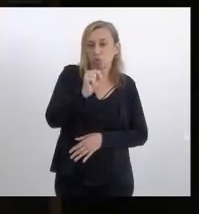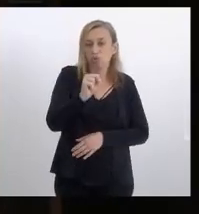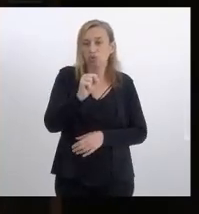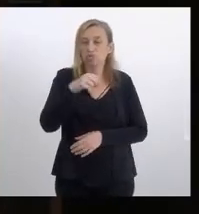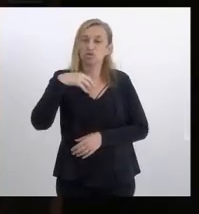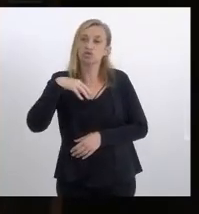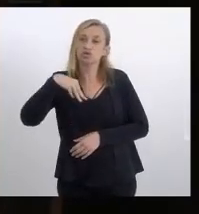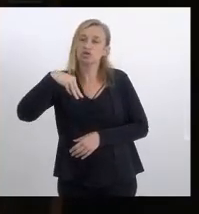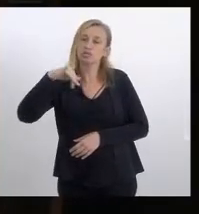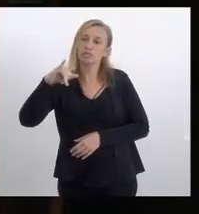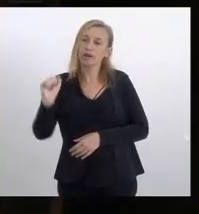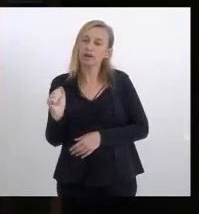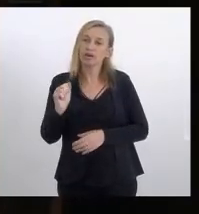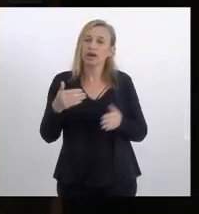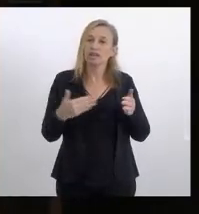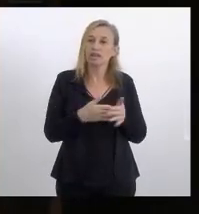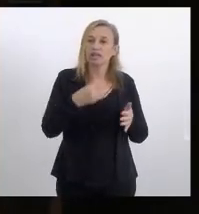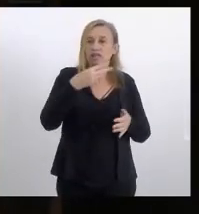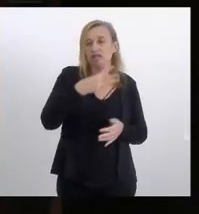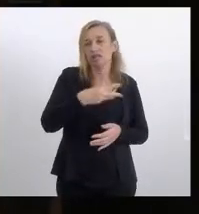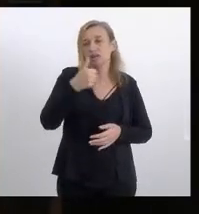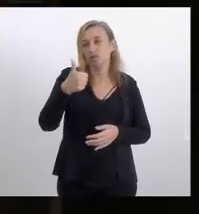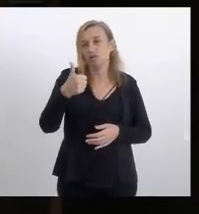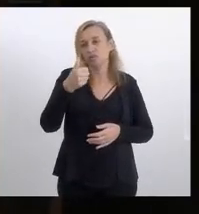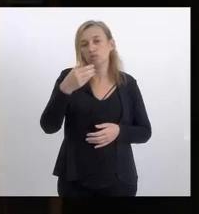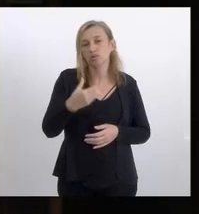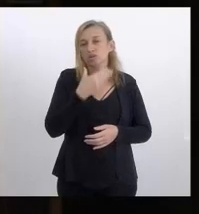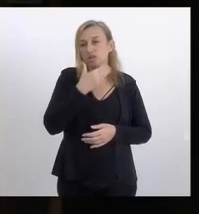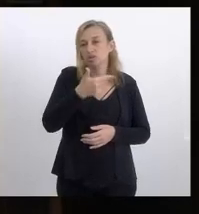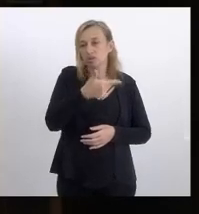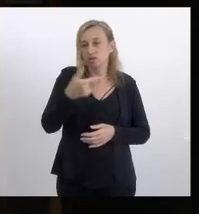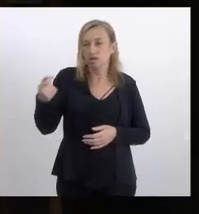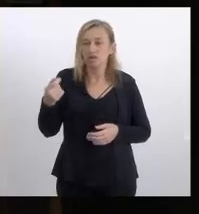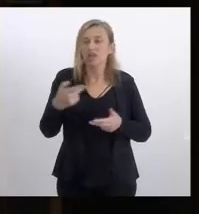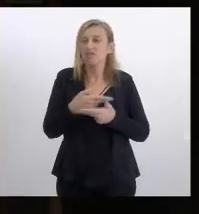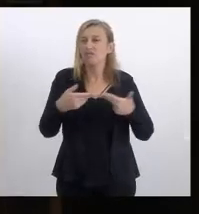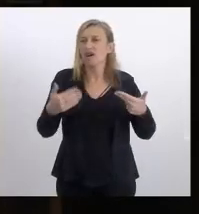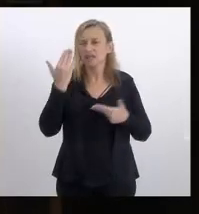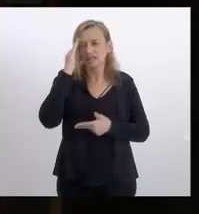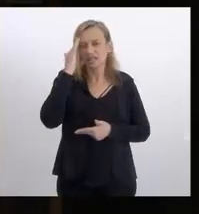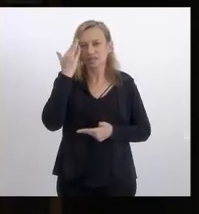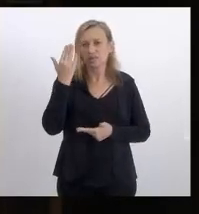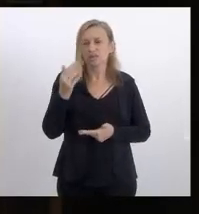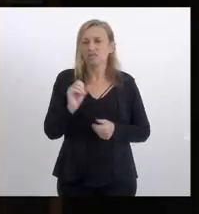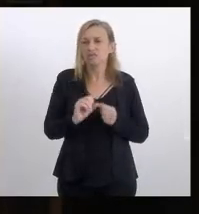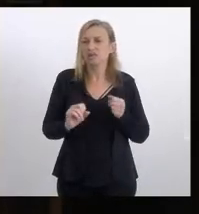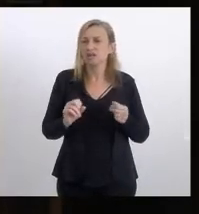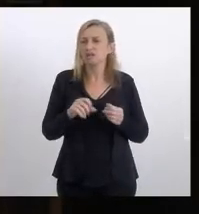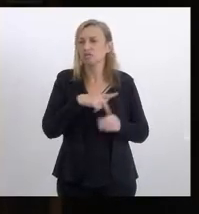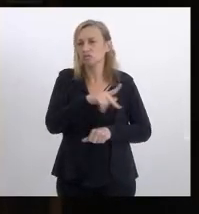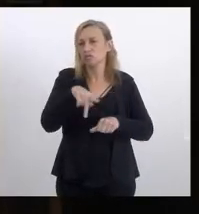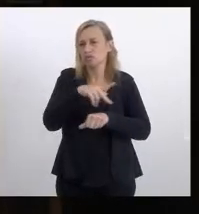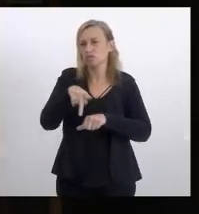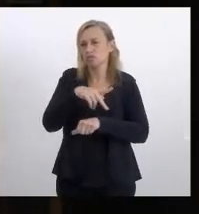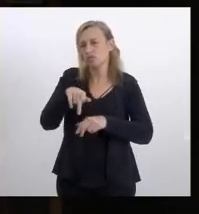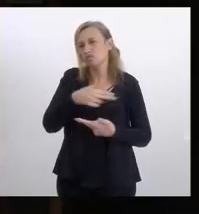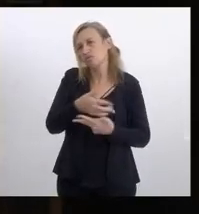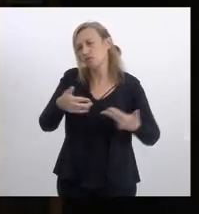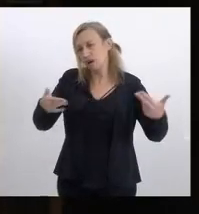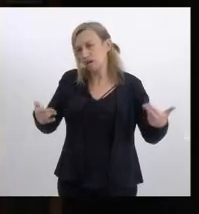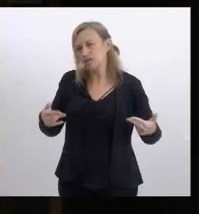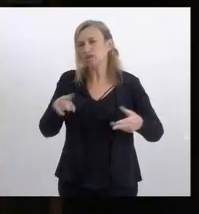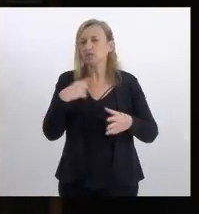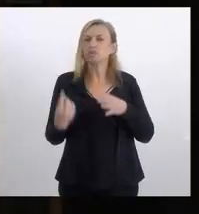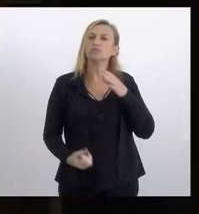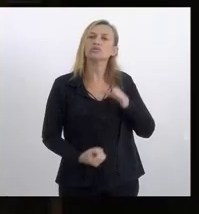a 31 dedezembro de 2020 diversos entendimentos foram feitos pelo país E aí nós